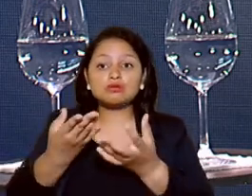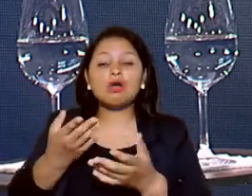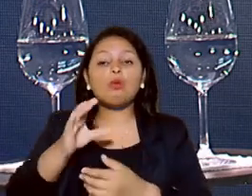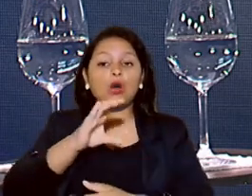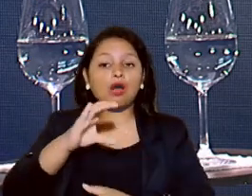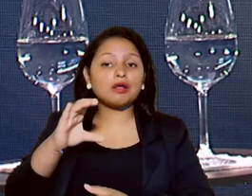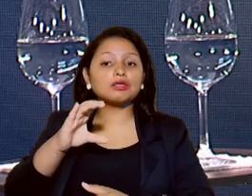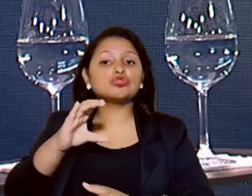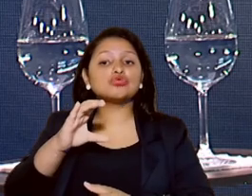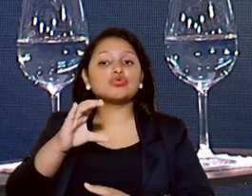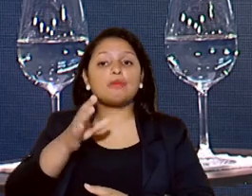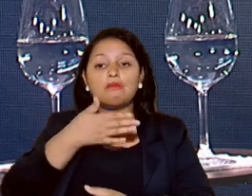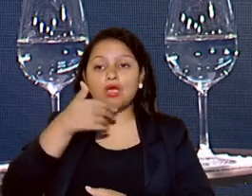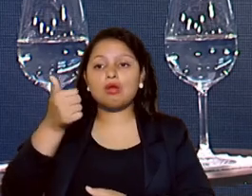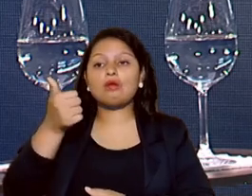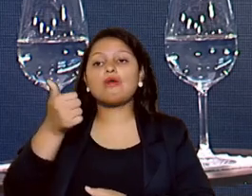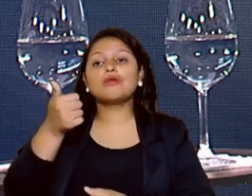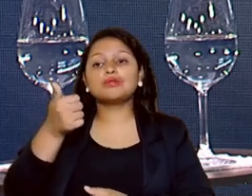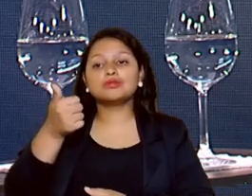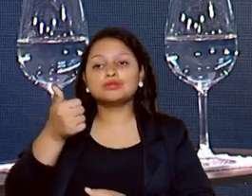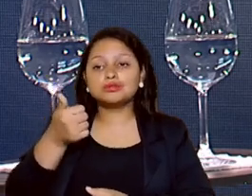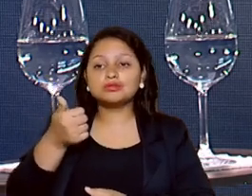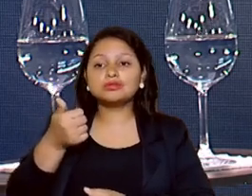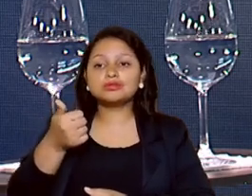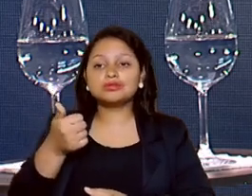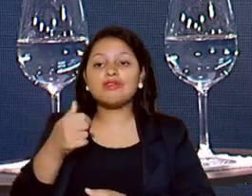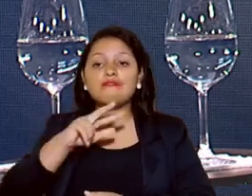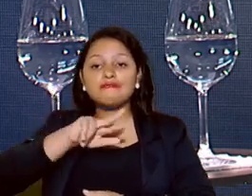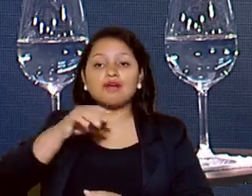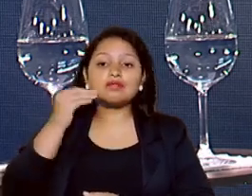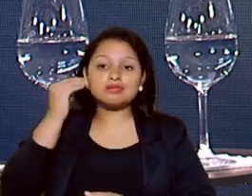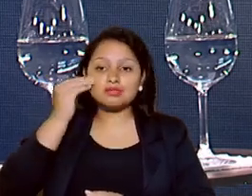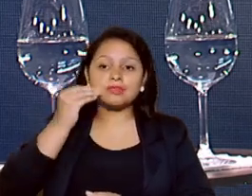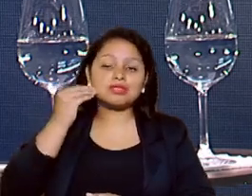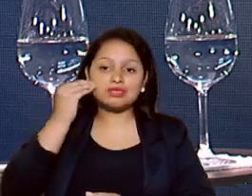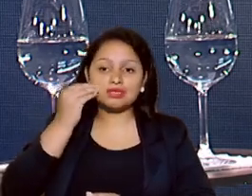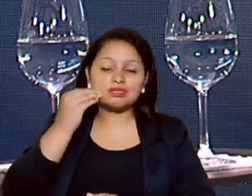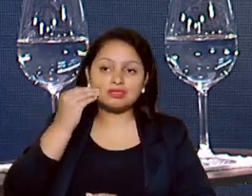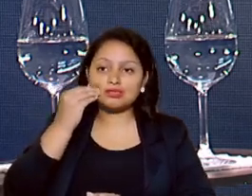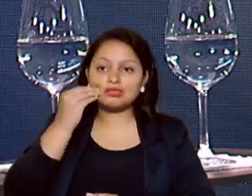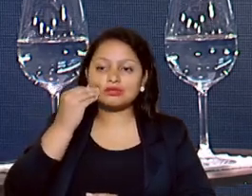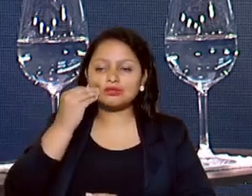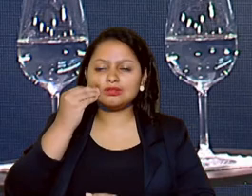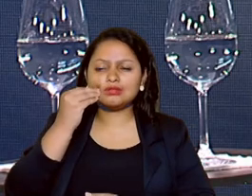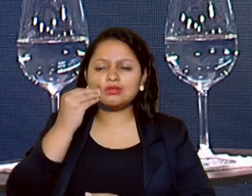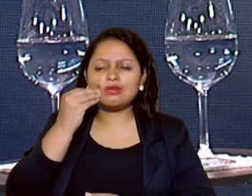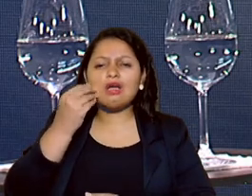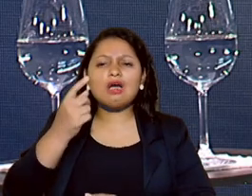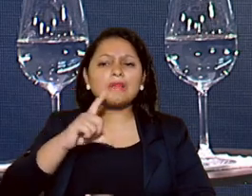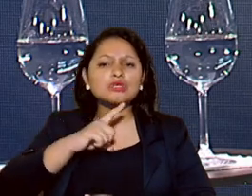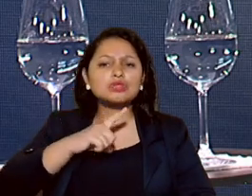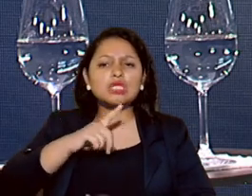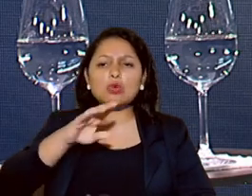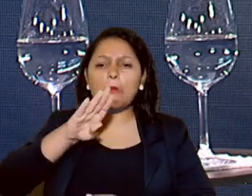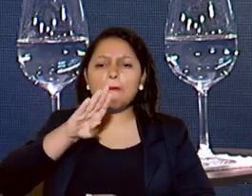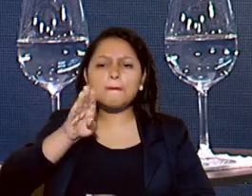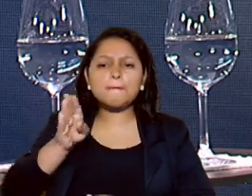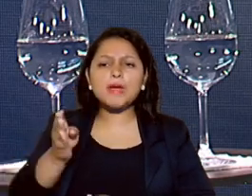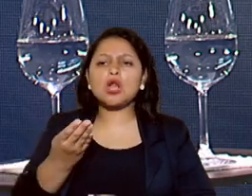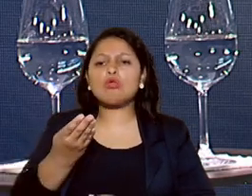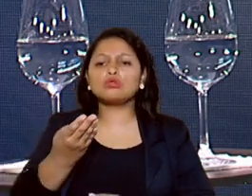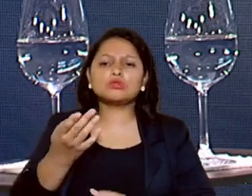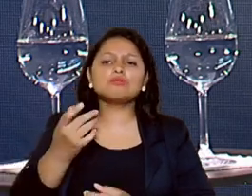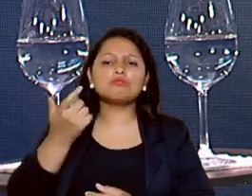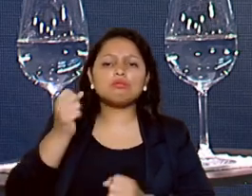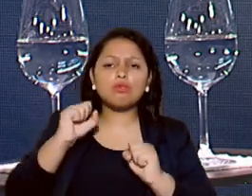ele foi Foi estabelecido através de uma série de experiências e então não é só mas eu tenho bilhões para comprar e eu posso construir do